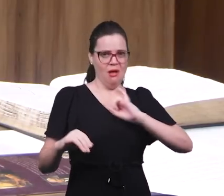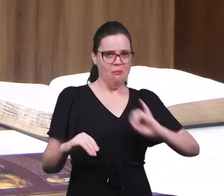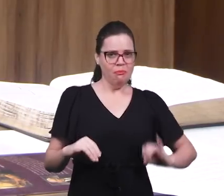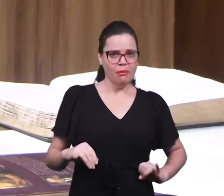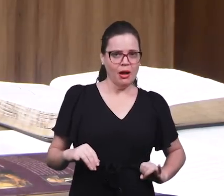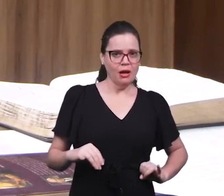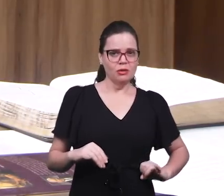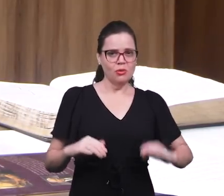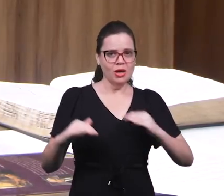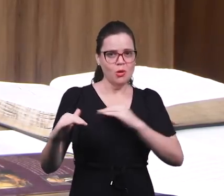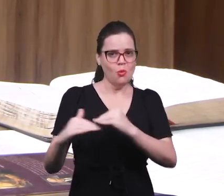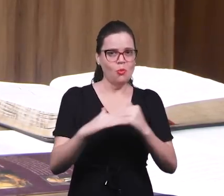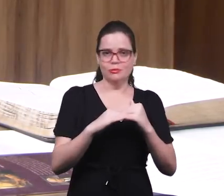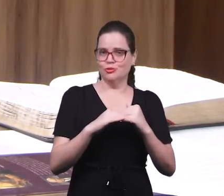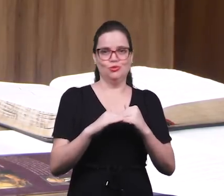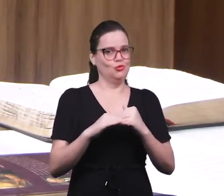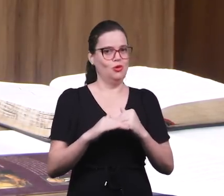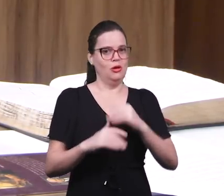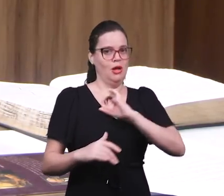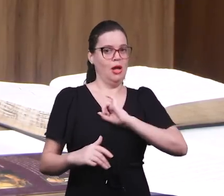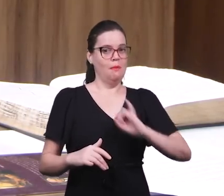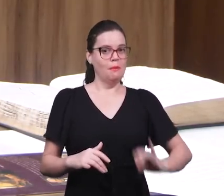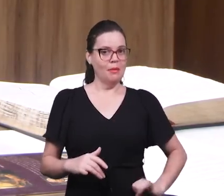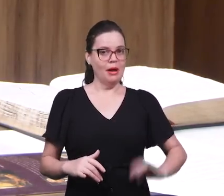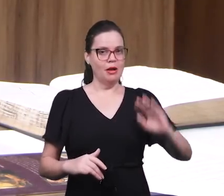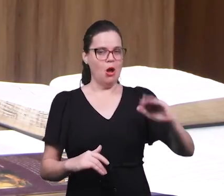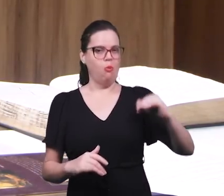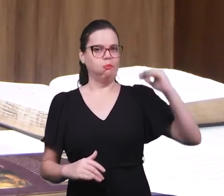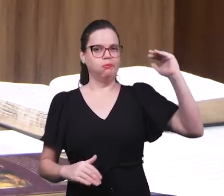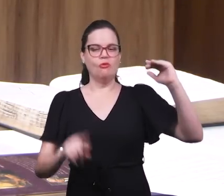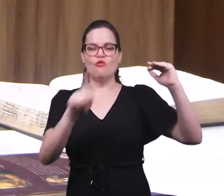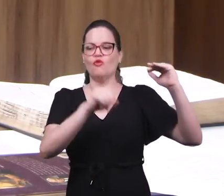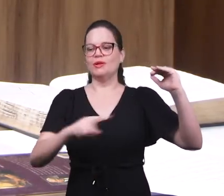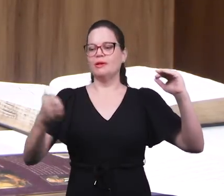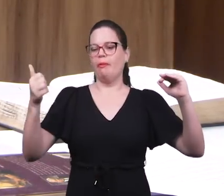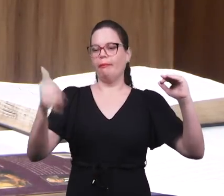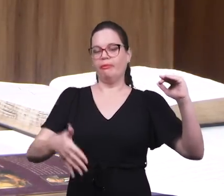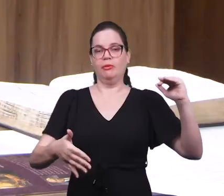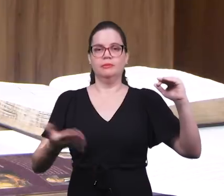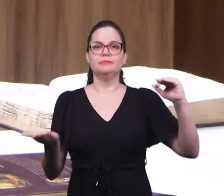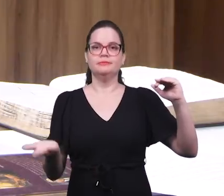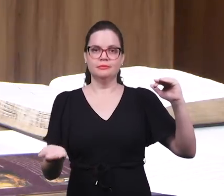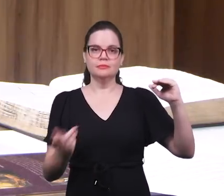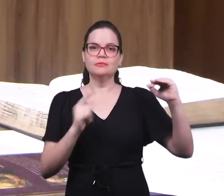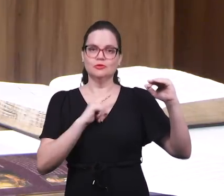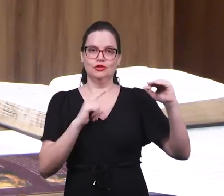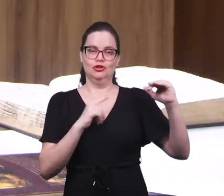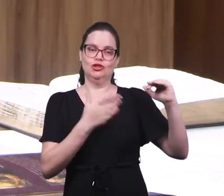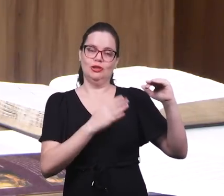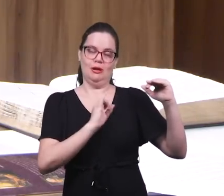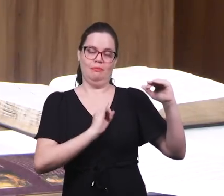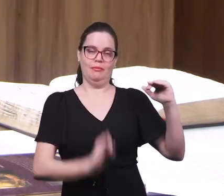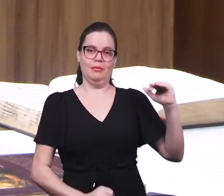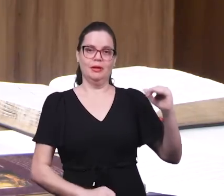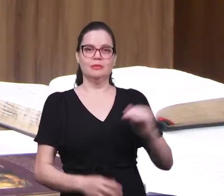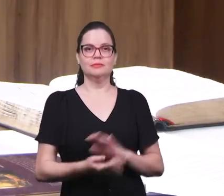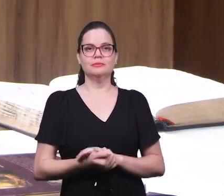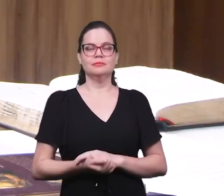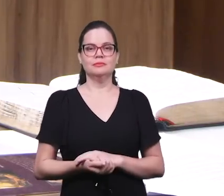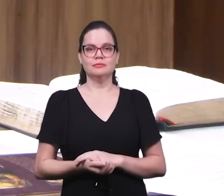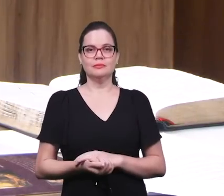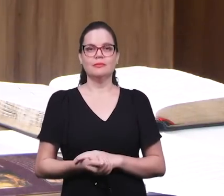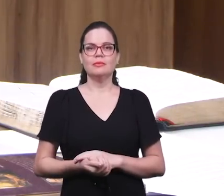os que não tinha negócio de igualdade, não, né? Então, são vários pontos, podemos dizer assim, em